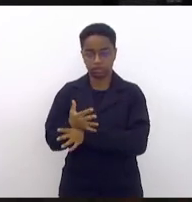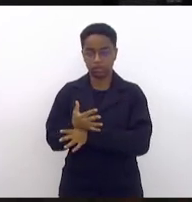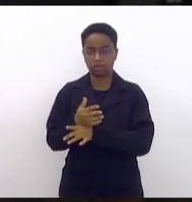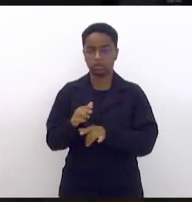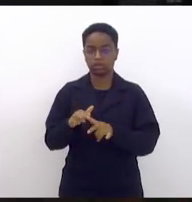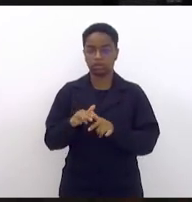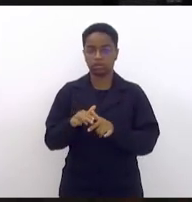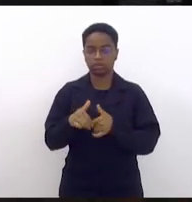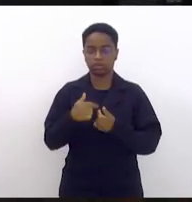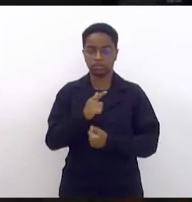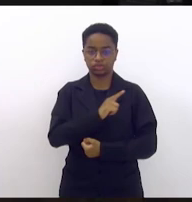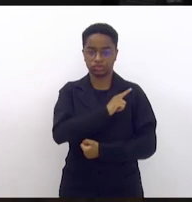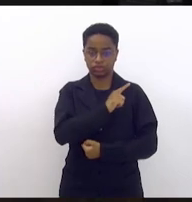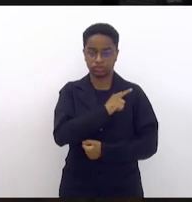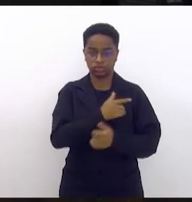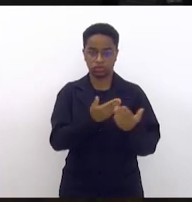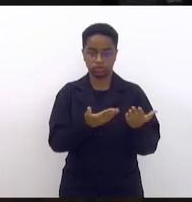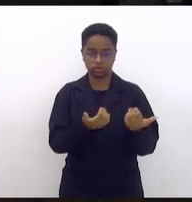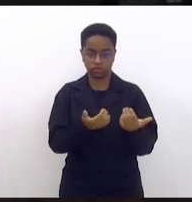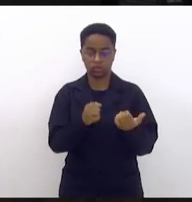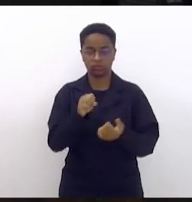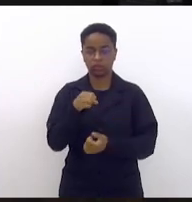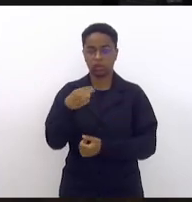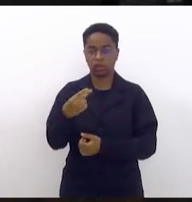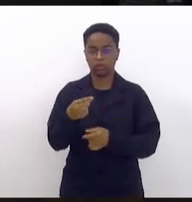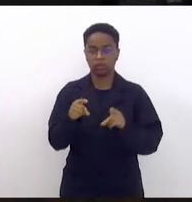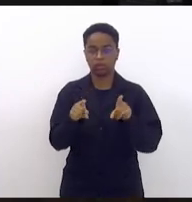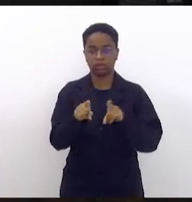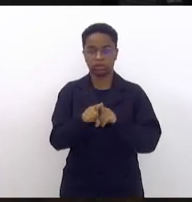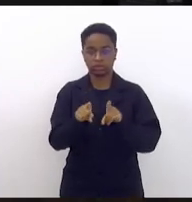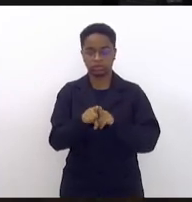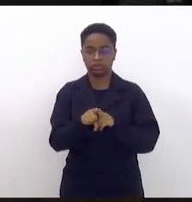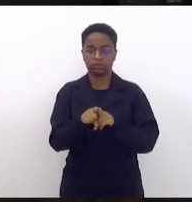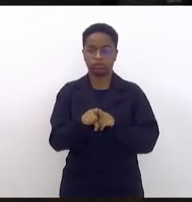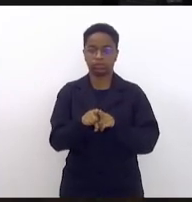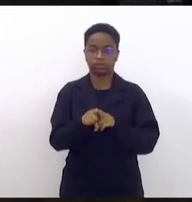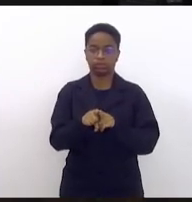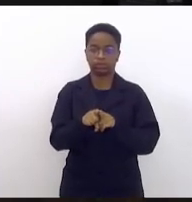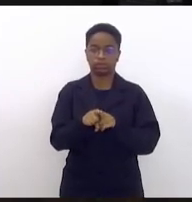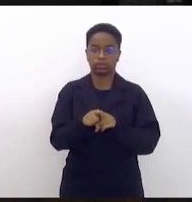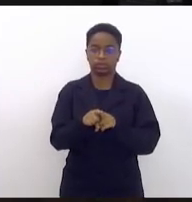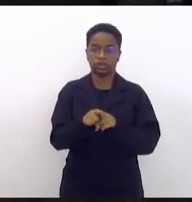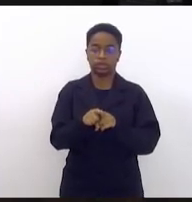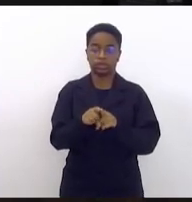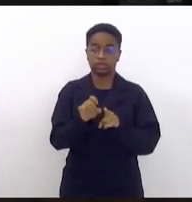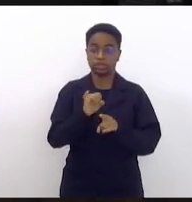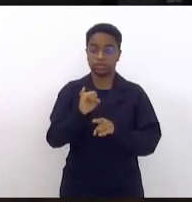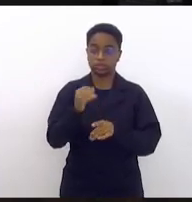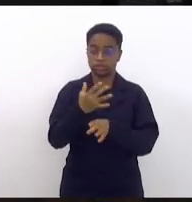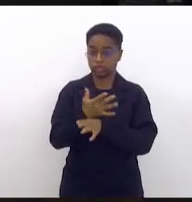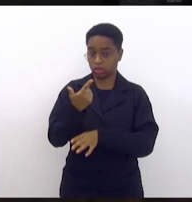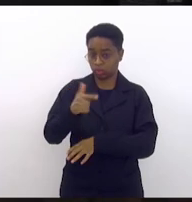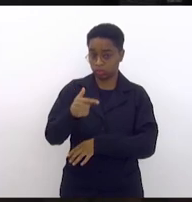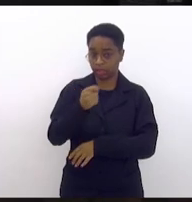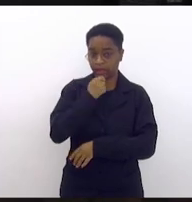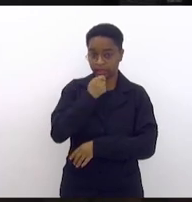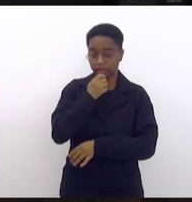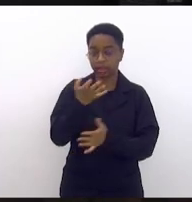da sua gestão de juventude ou também aqueles que ainda não a possuam que queiram constituí-la